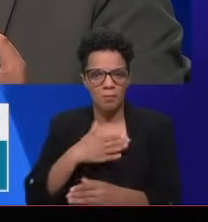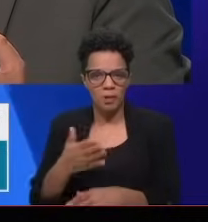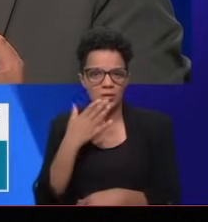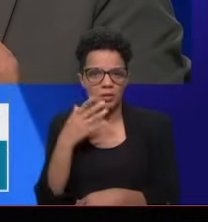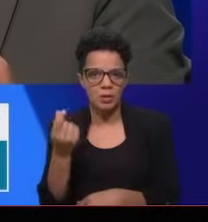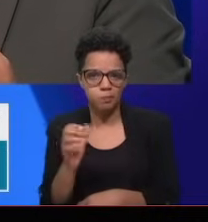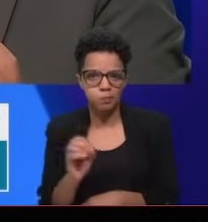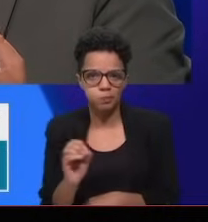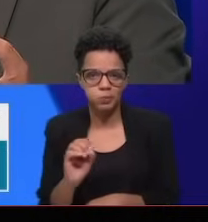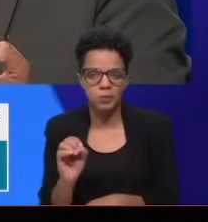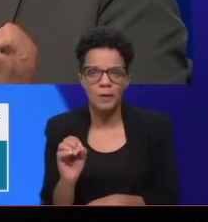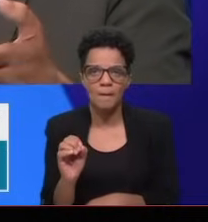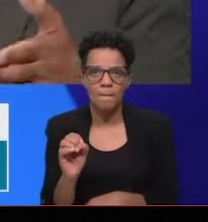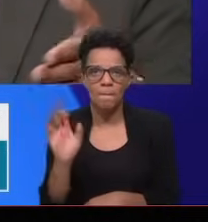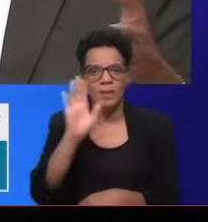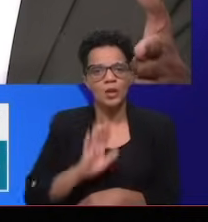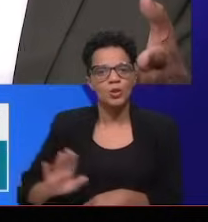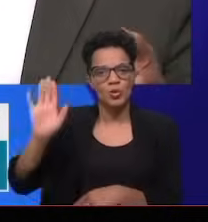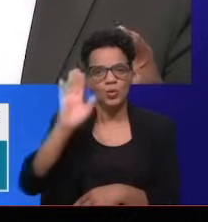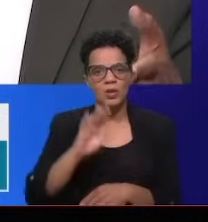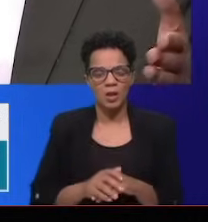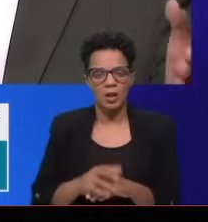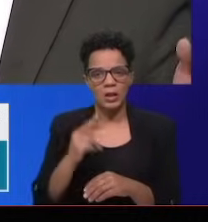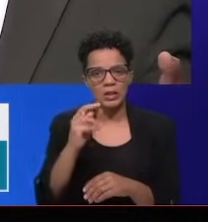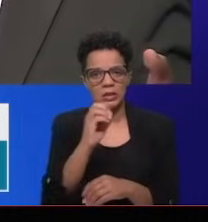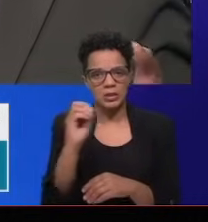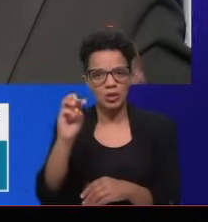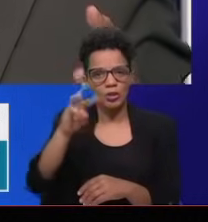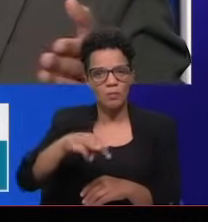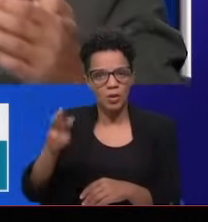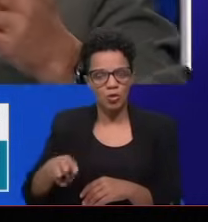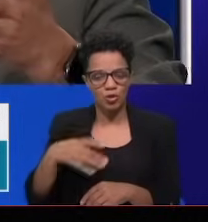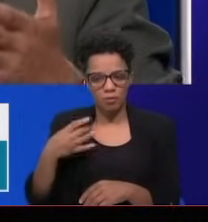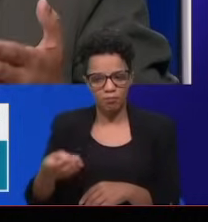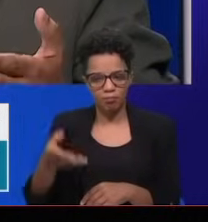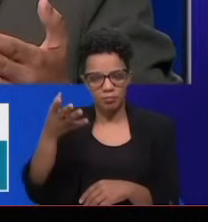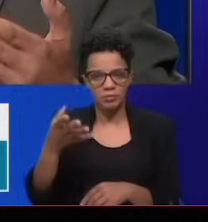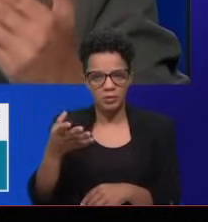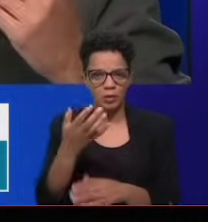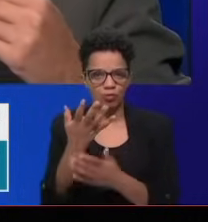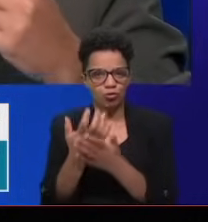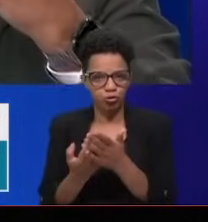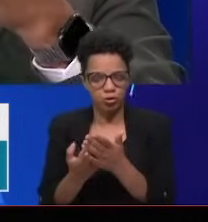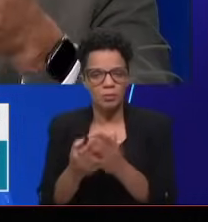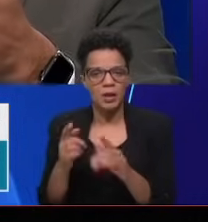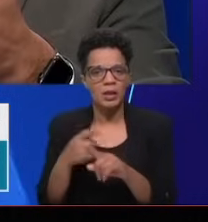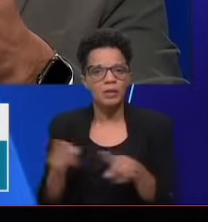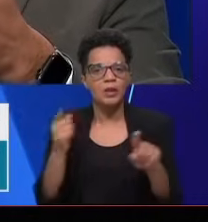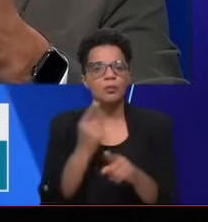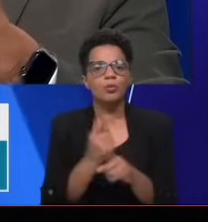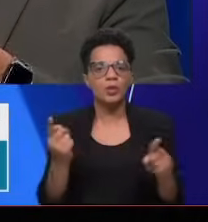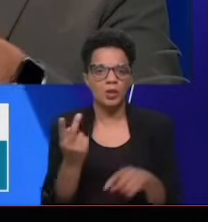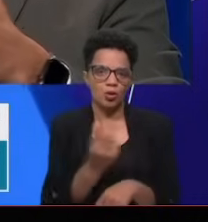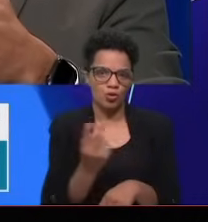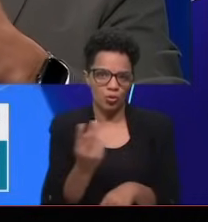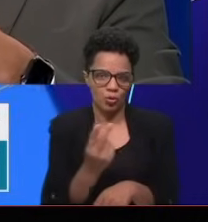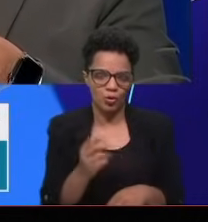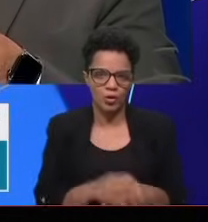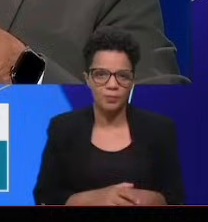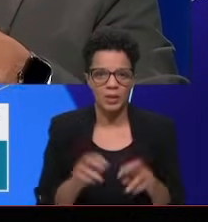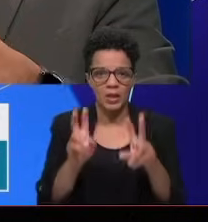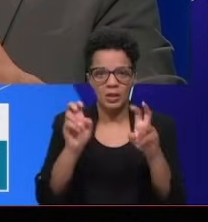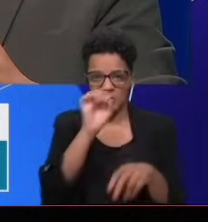nível eh nacional e buscando os 300 milhões das bordas fiscais O que é que realmente distingue o pano do livre nas questões